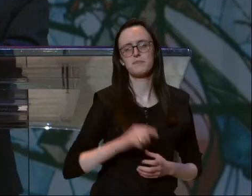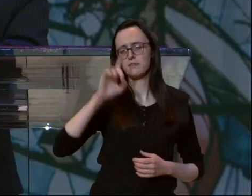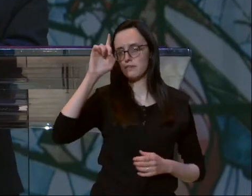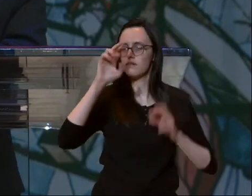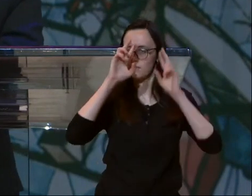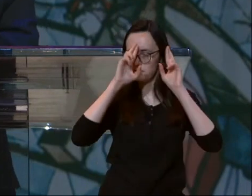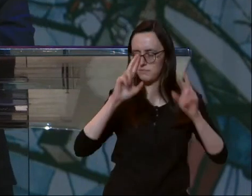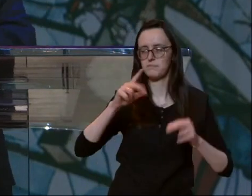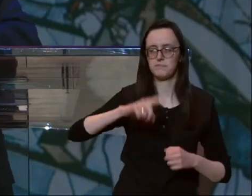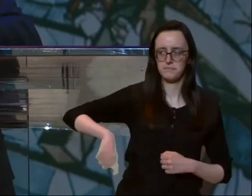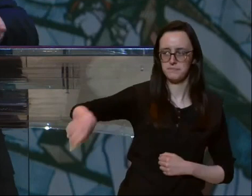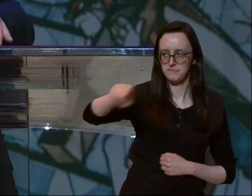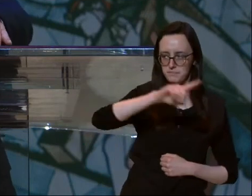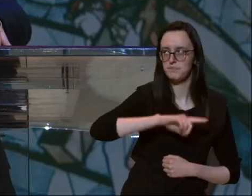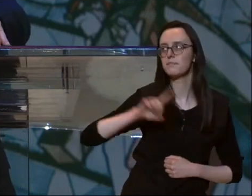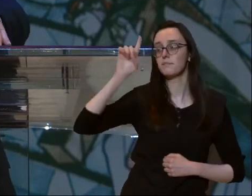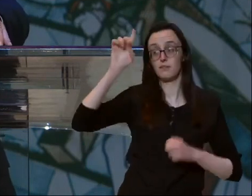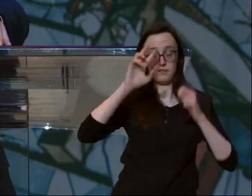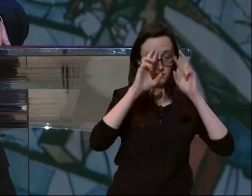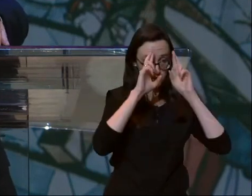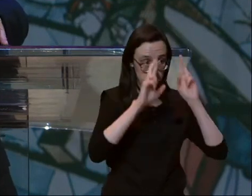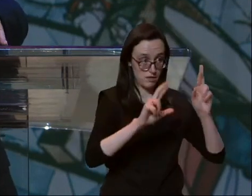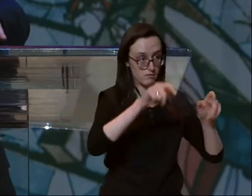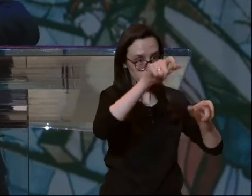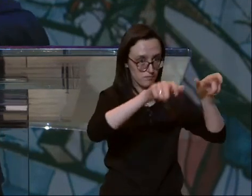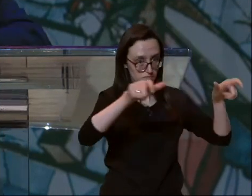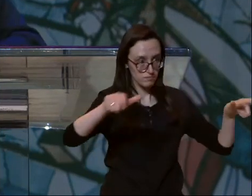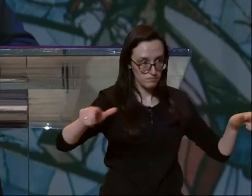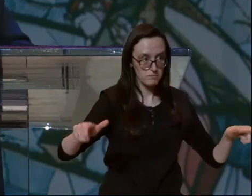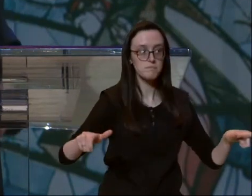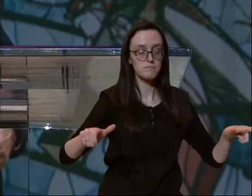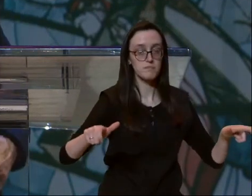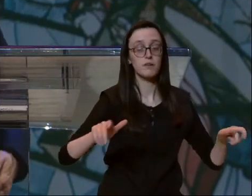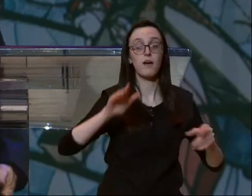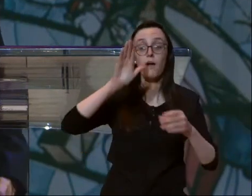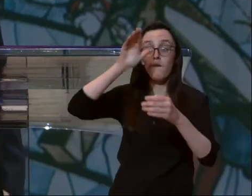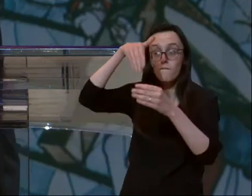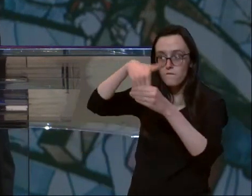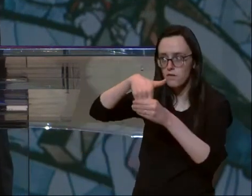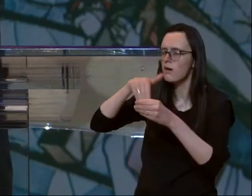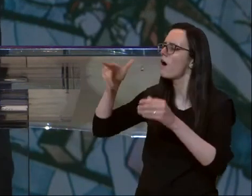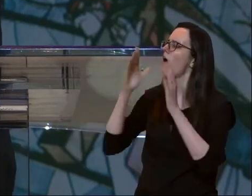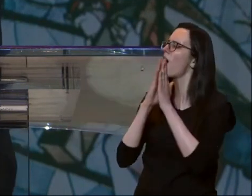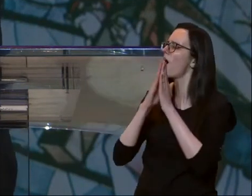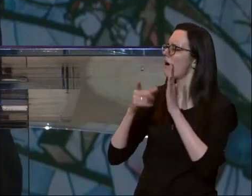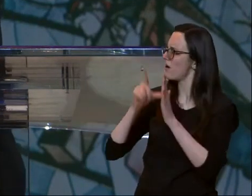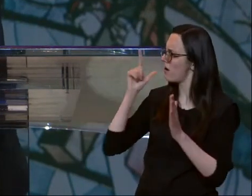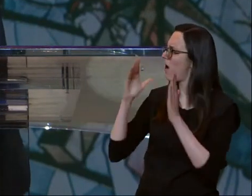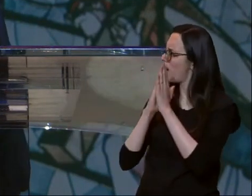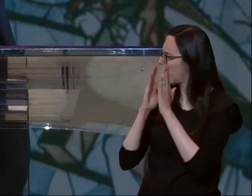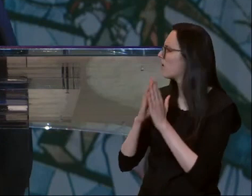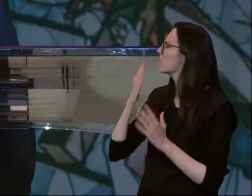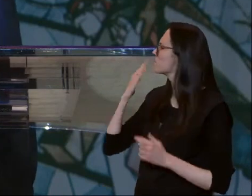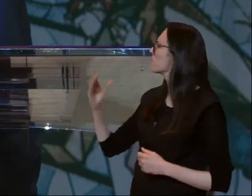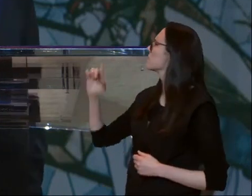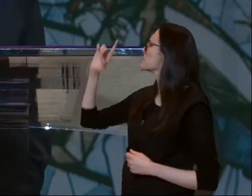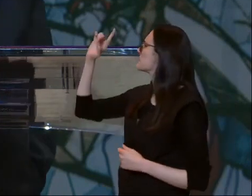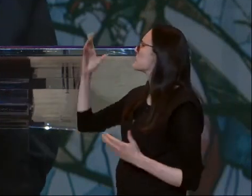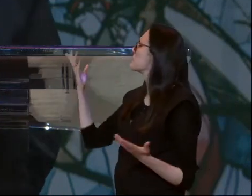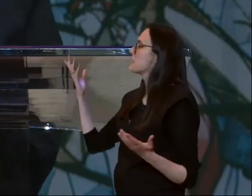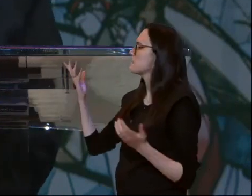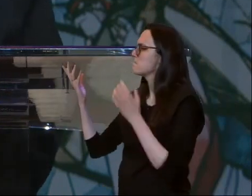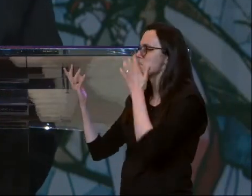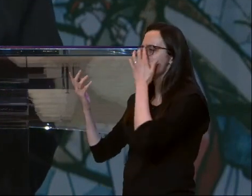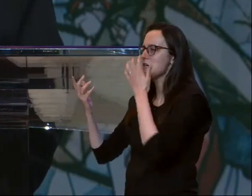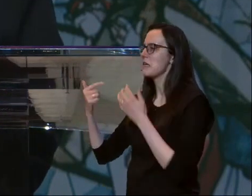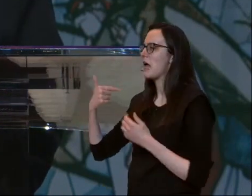Deus respeita a vontade do homem através do voto. Então, ore, pede ao Senhor. Eu não